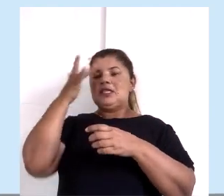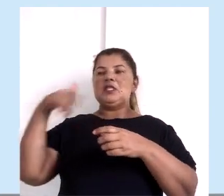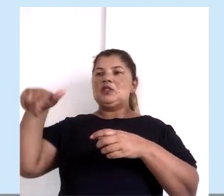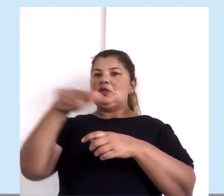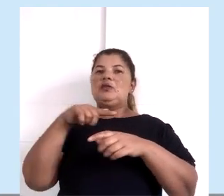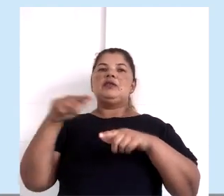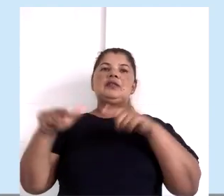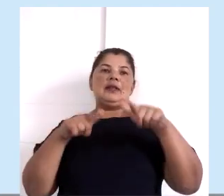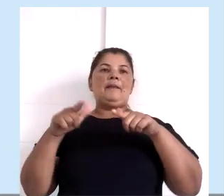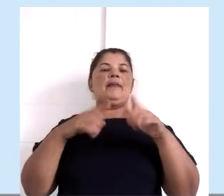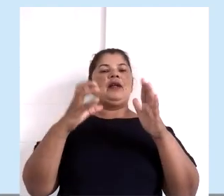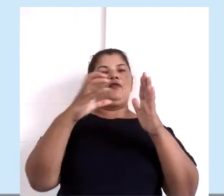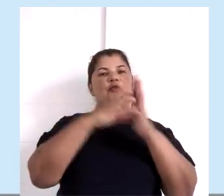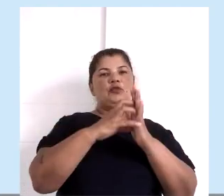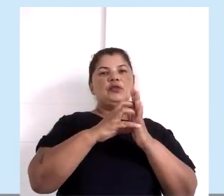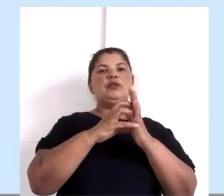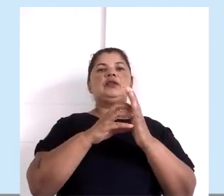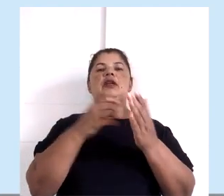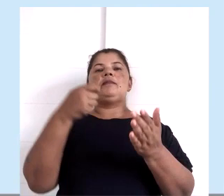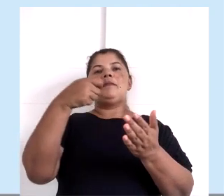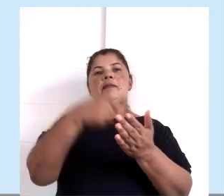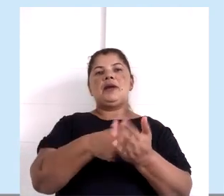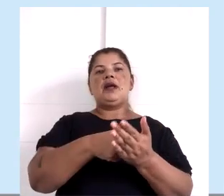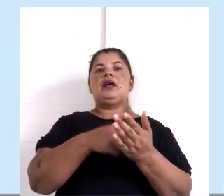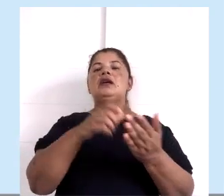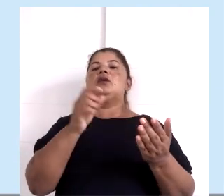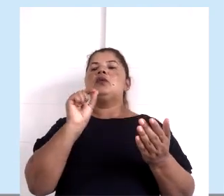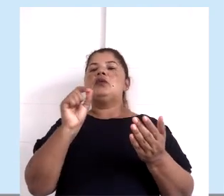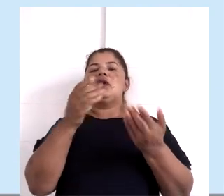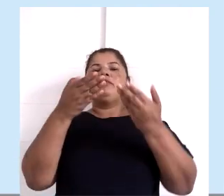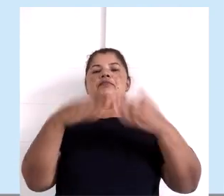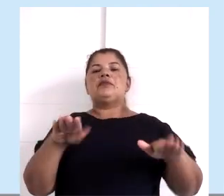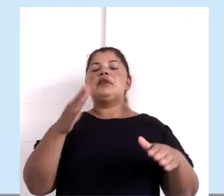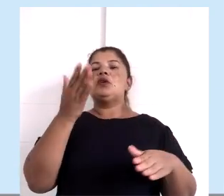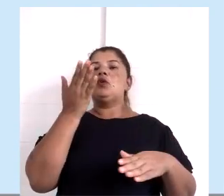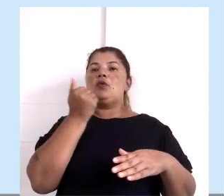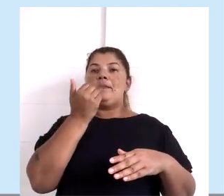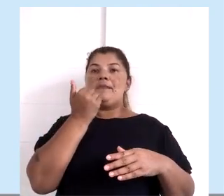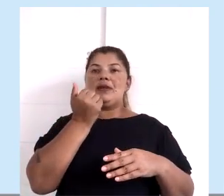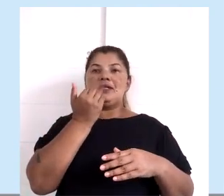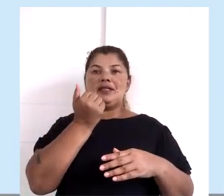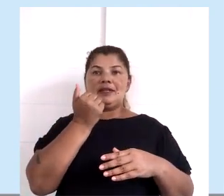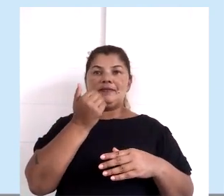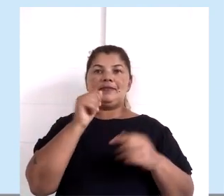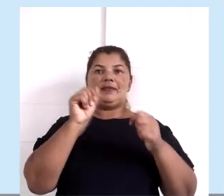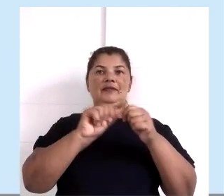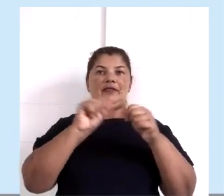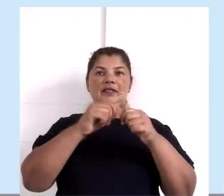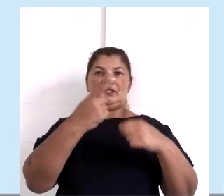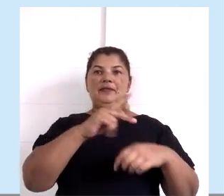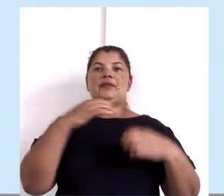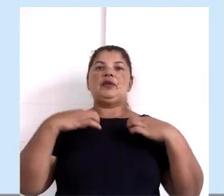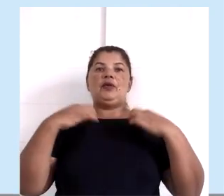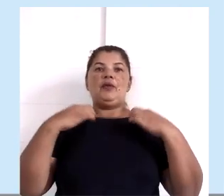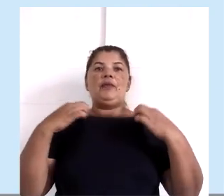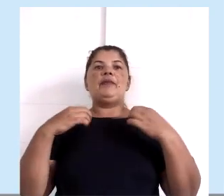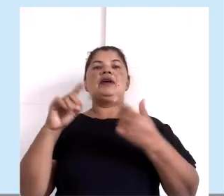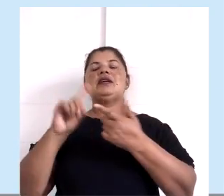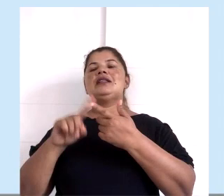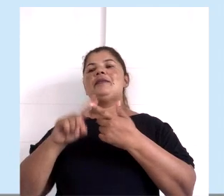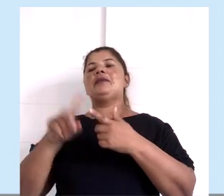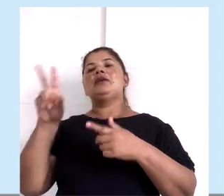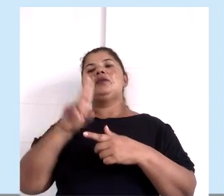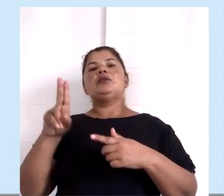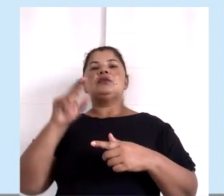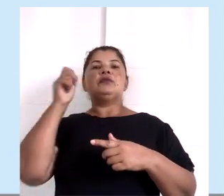que eram os seus funcionários e pagavam em forma de comida e salário, tá, a produção de roupas. E se utilizava muito mulheres